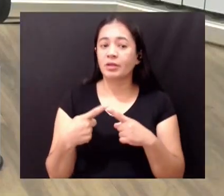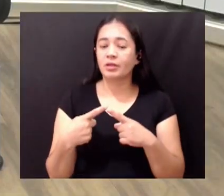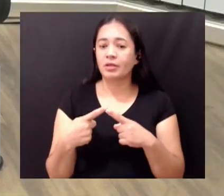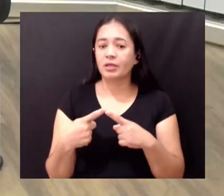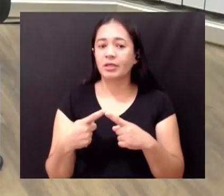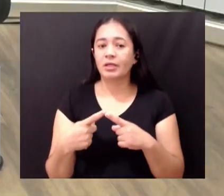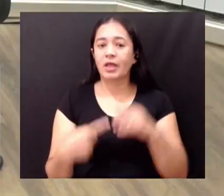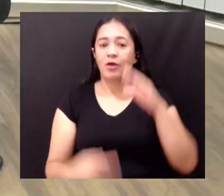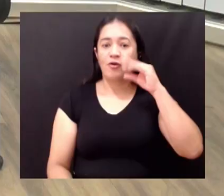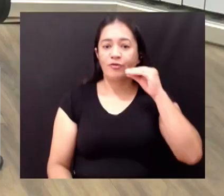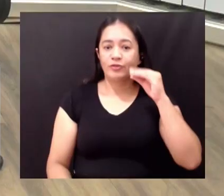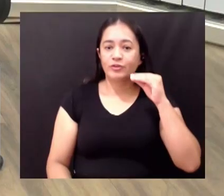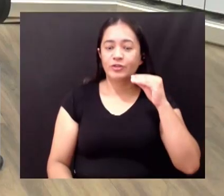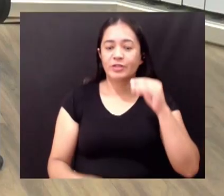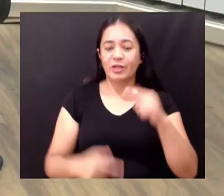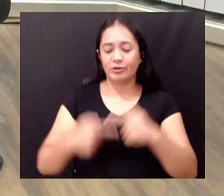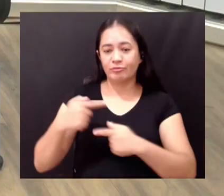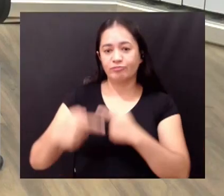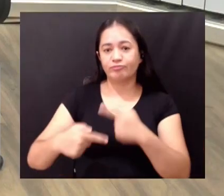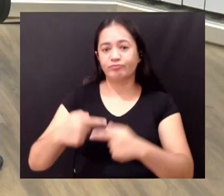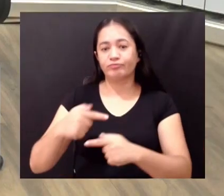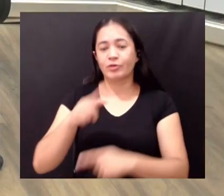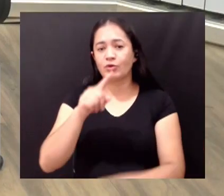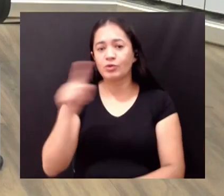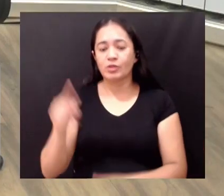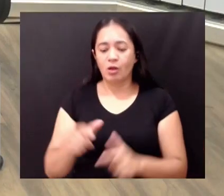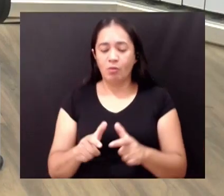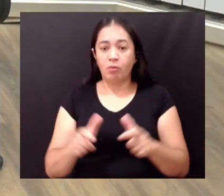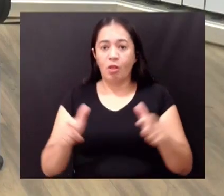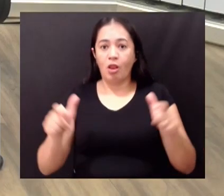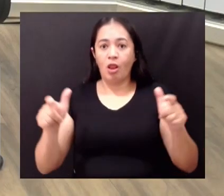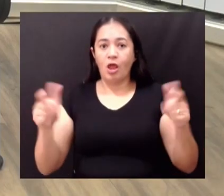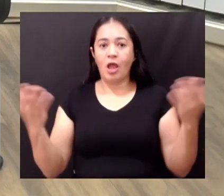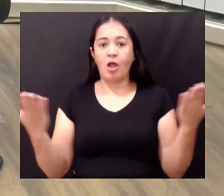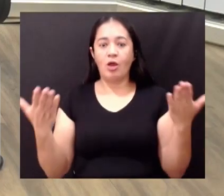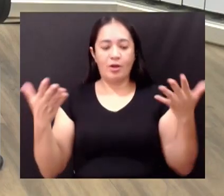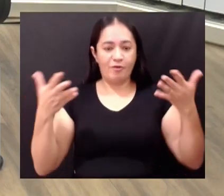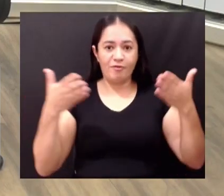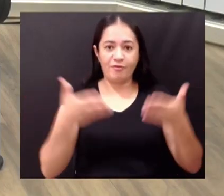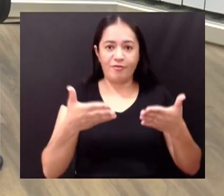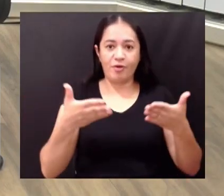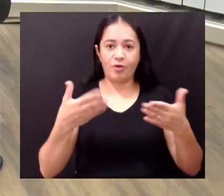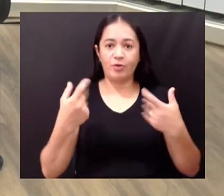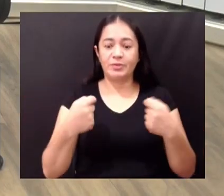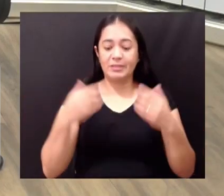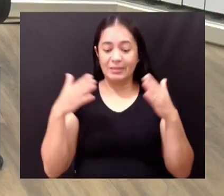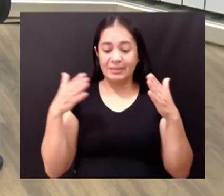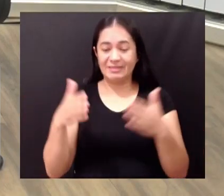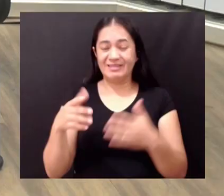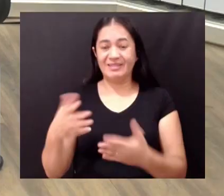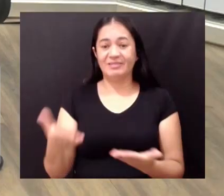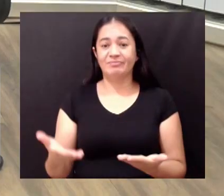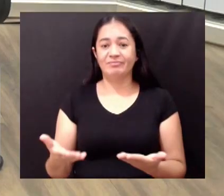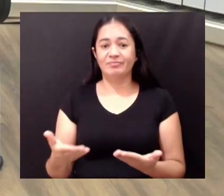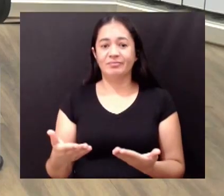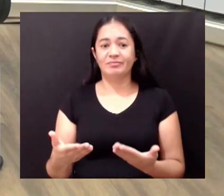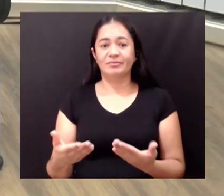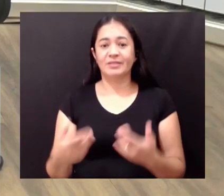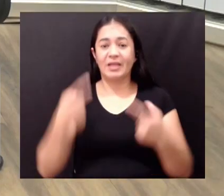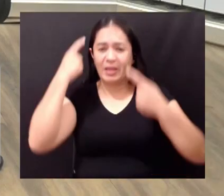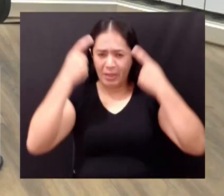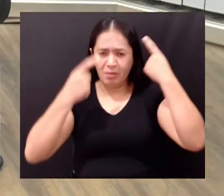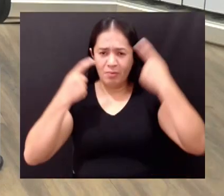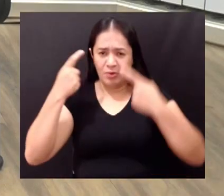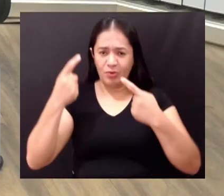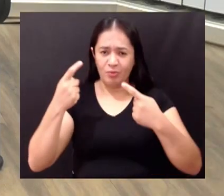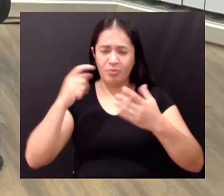geração Z? Então, assim, acho que o foco precisa ser voltado a eles, né? Talvez seja a parte mais preocupante dessas